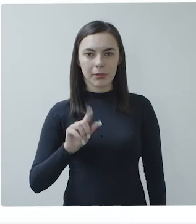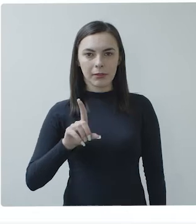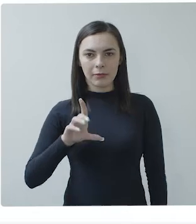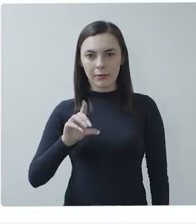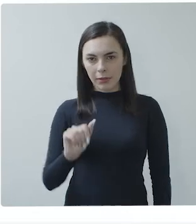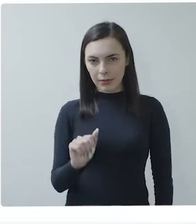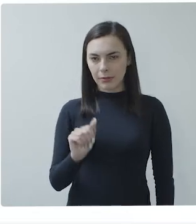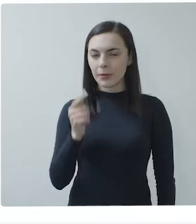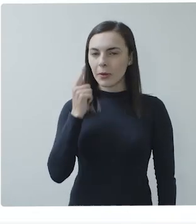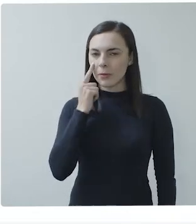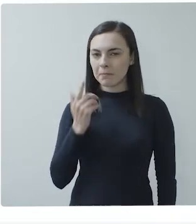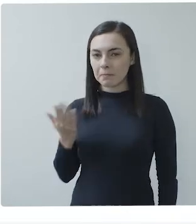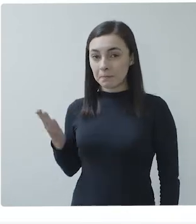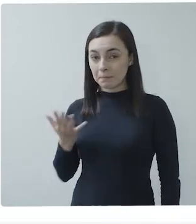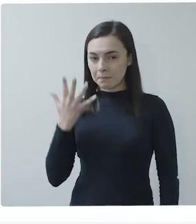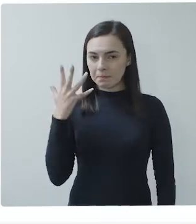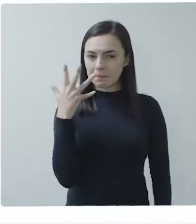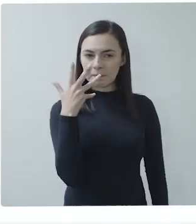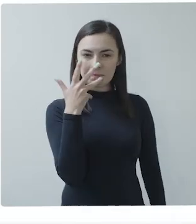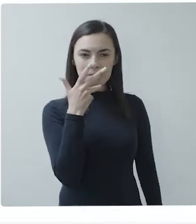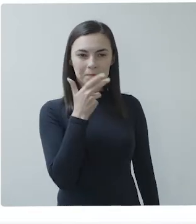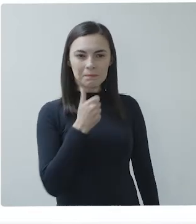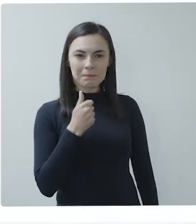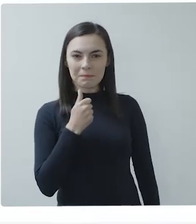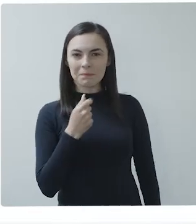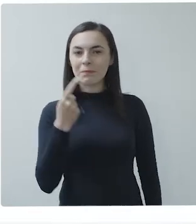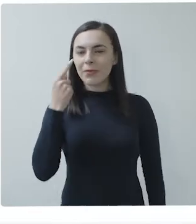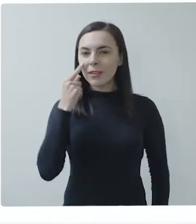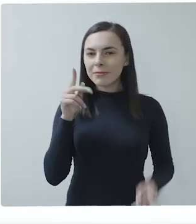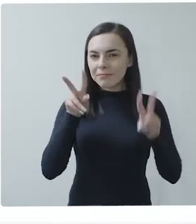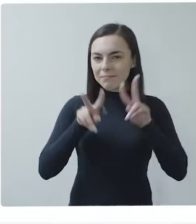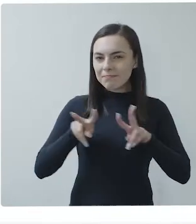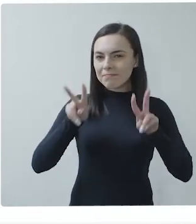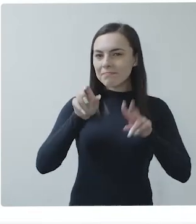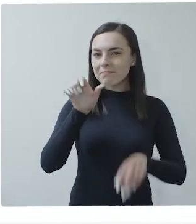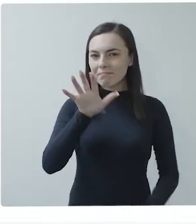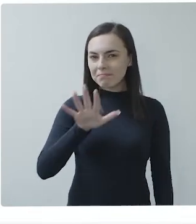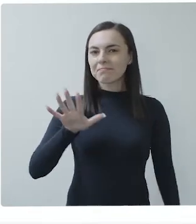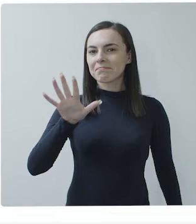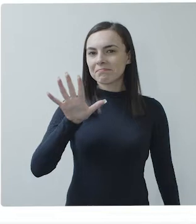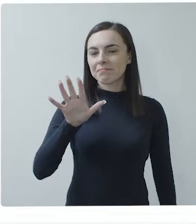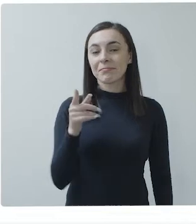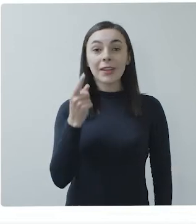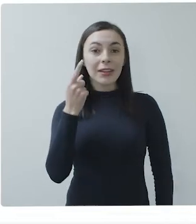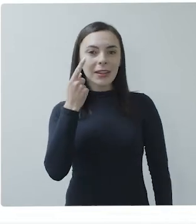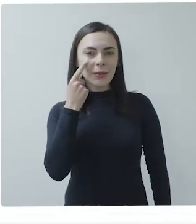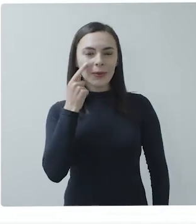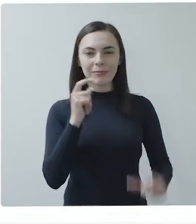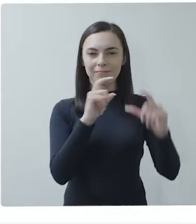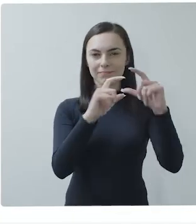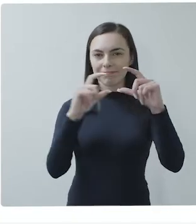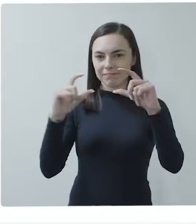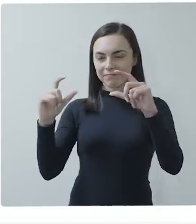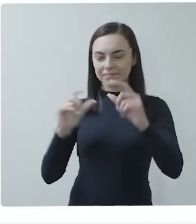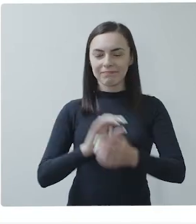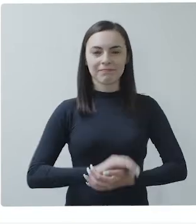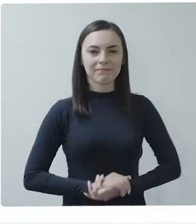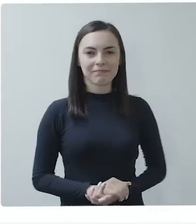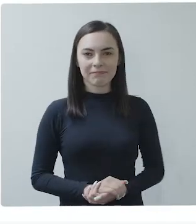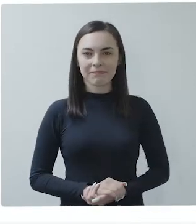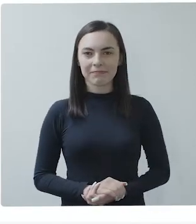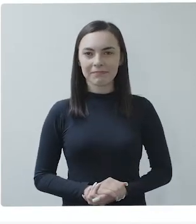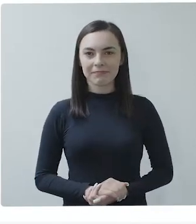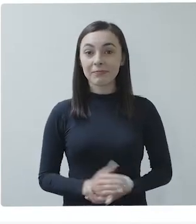ela é bonitinha. Vocês já viram a imagem dela? Então olha lá a tirinha da Mafalda agora.